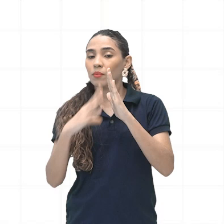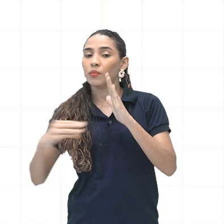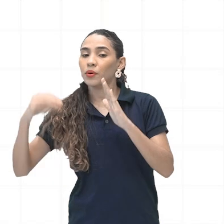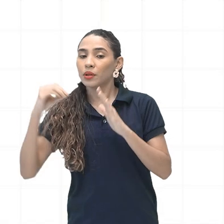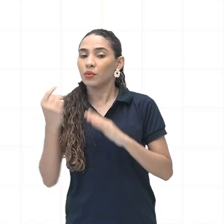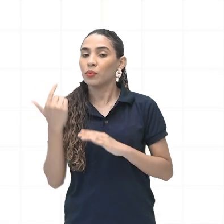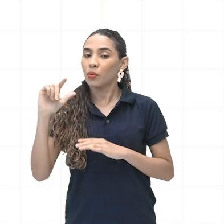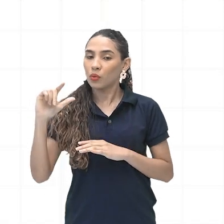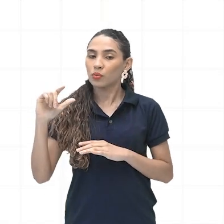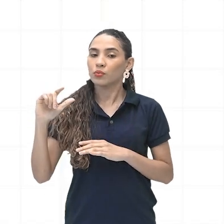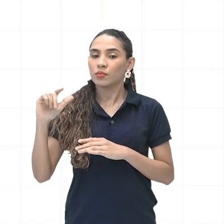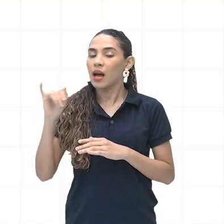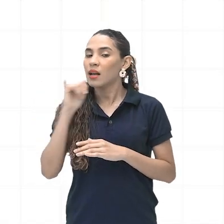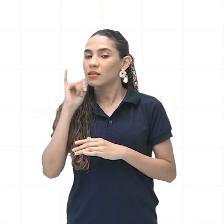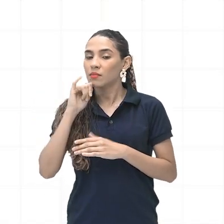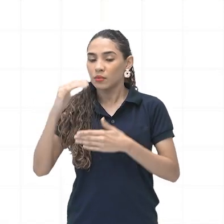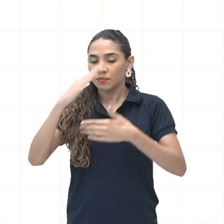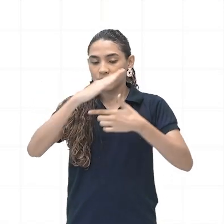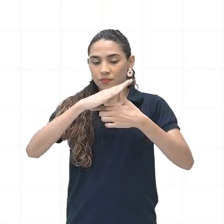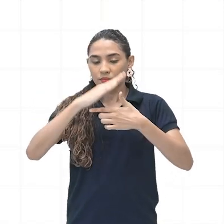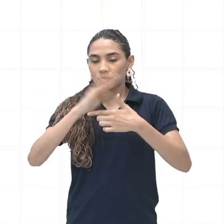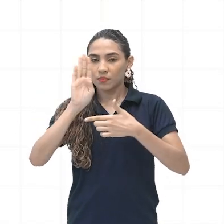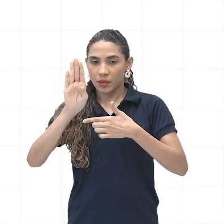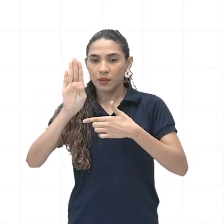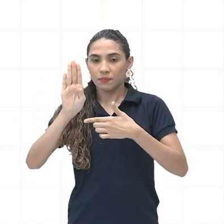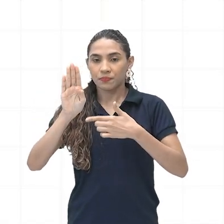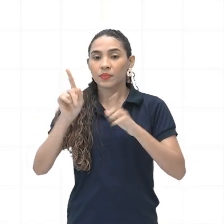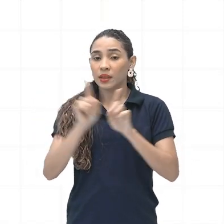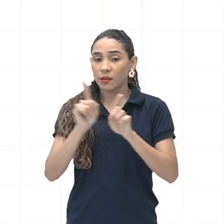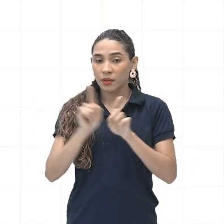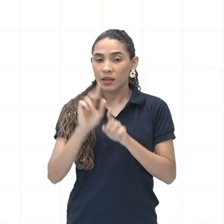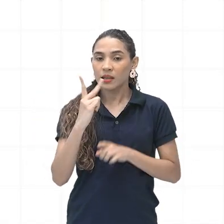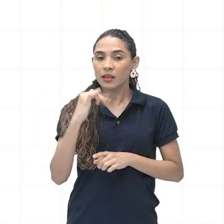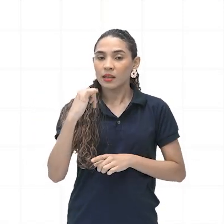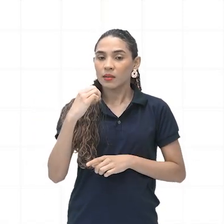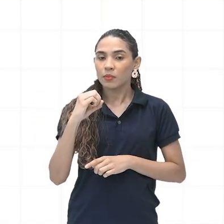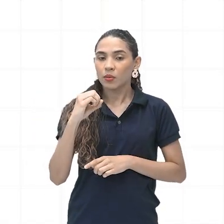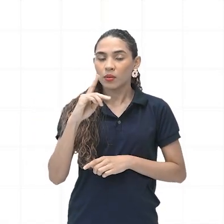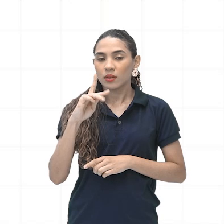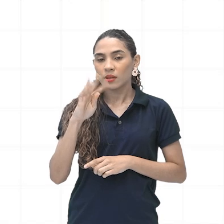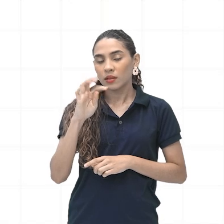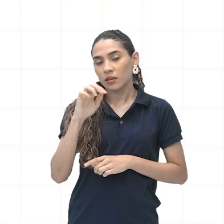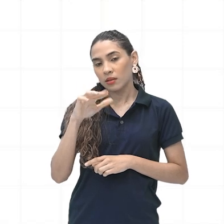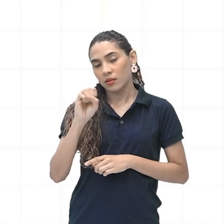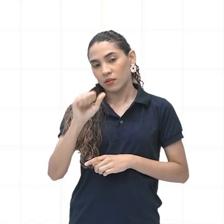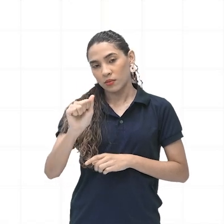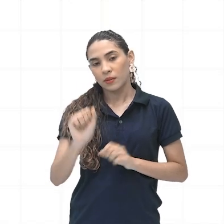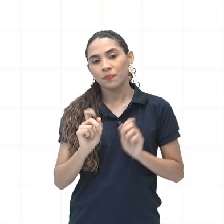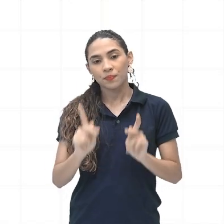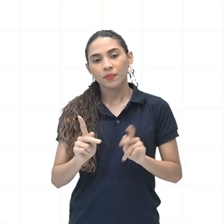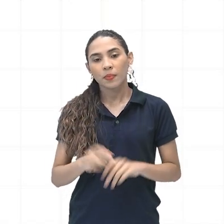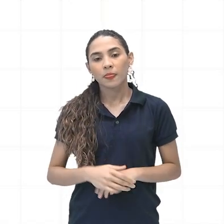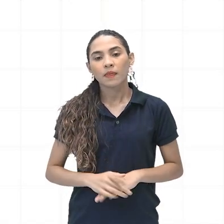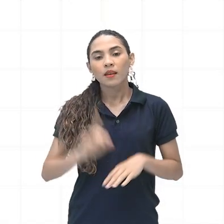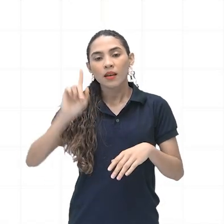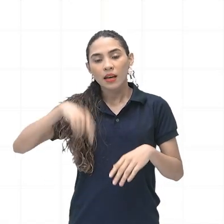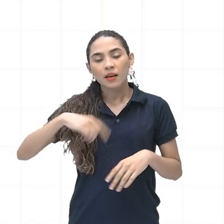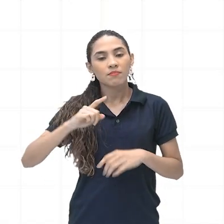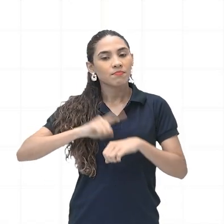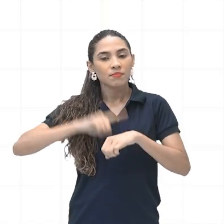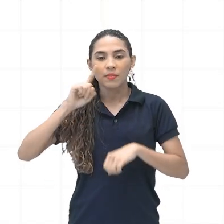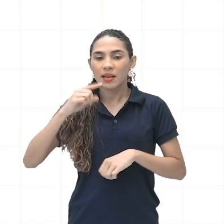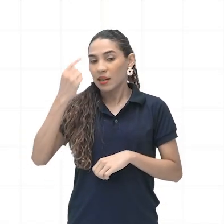desse outro cateto também na hipotenusa. Tudo bem? Então, essa aqui é a nossa